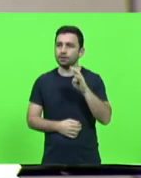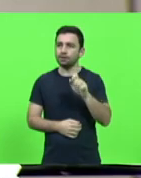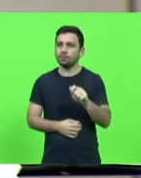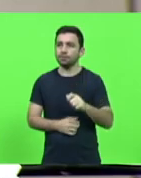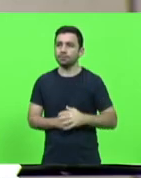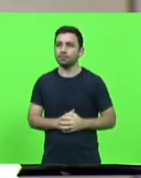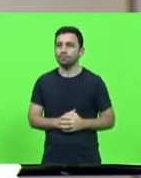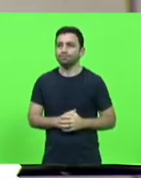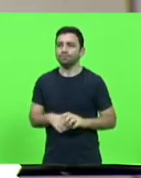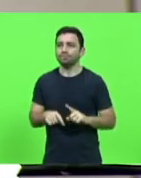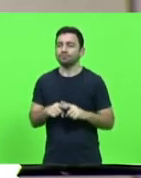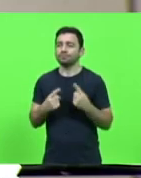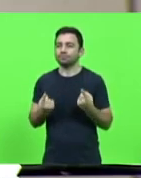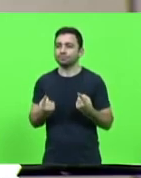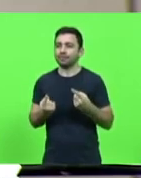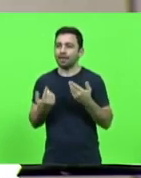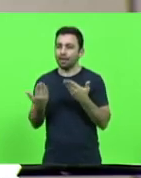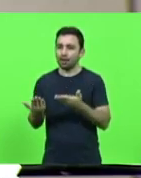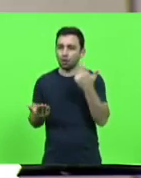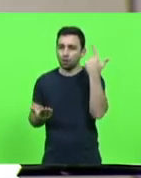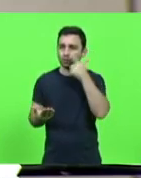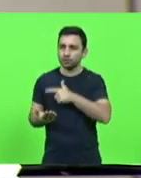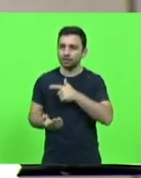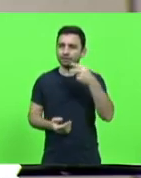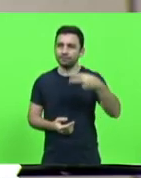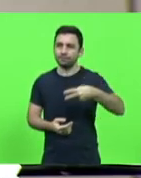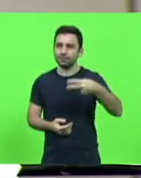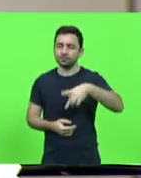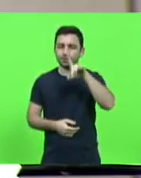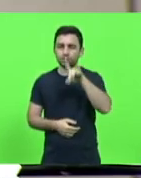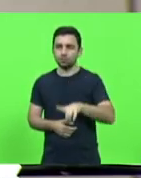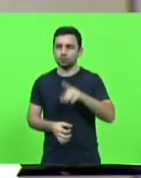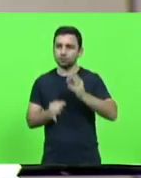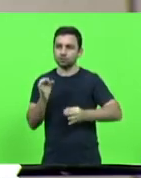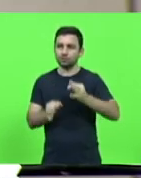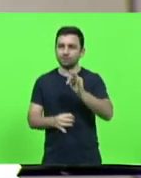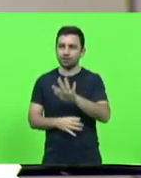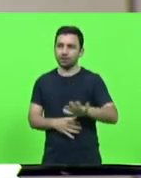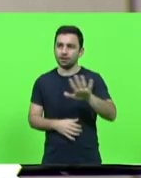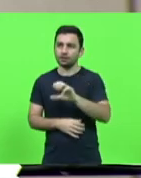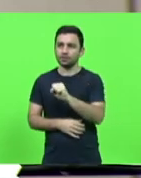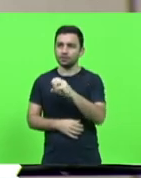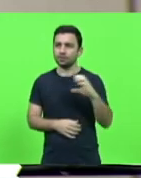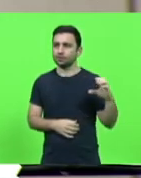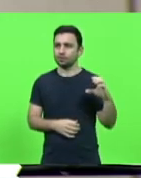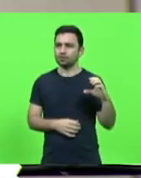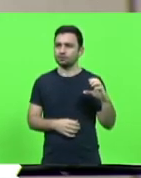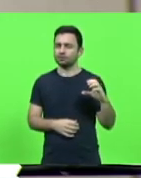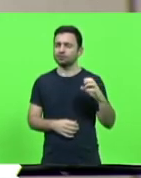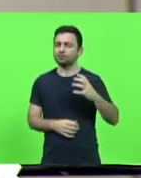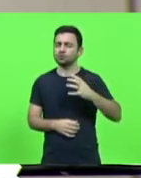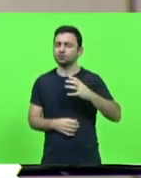posse como vice-diretora da Justiça Federal em Santa Catarina. Em discussão?